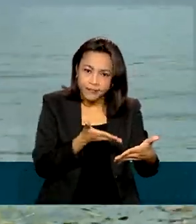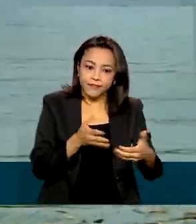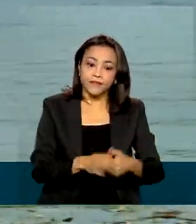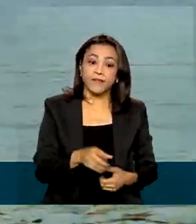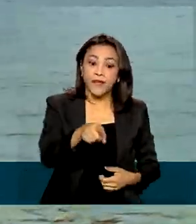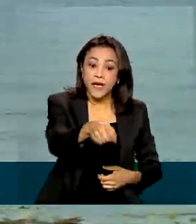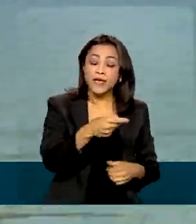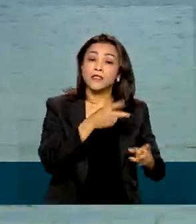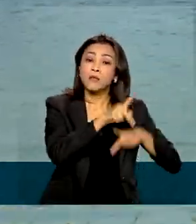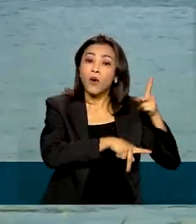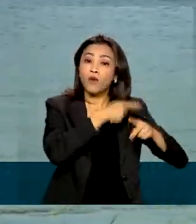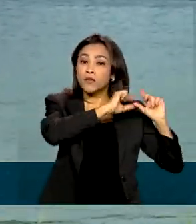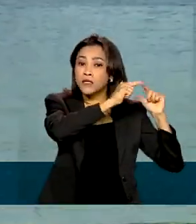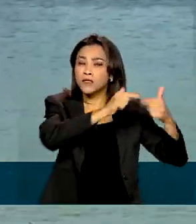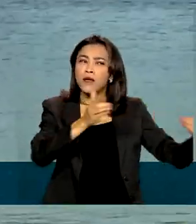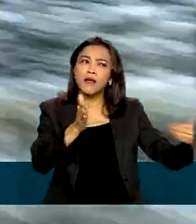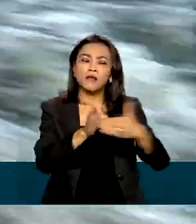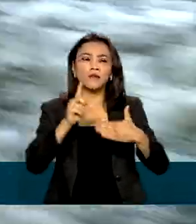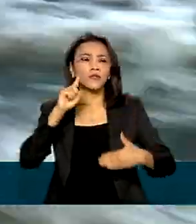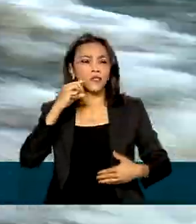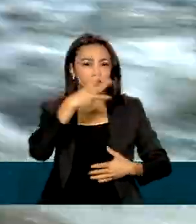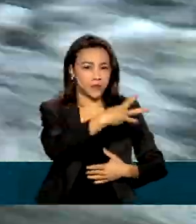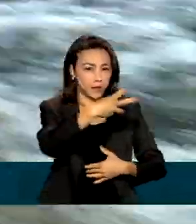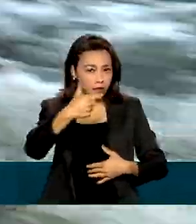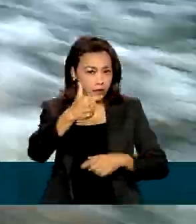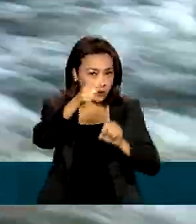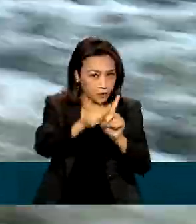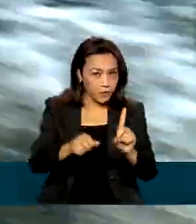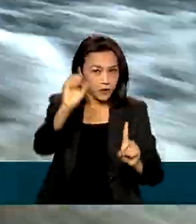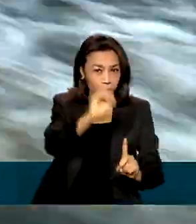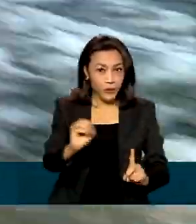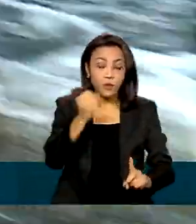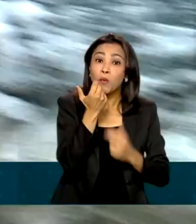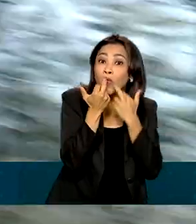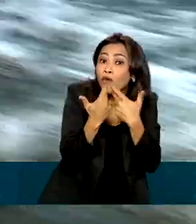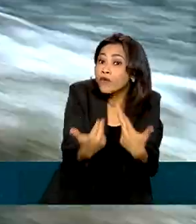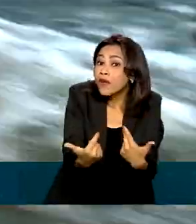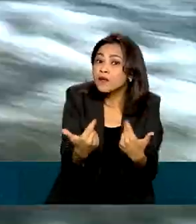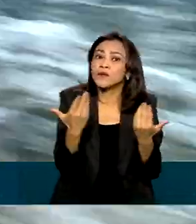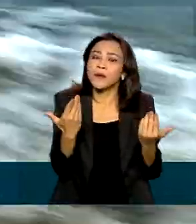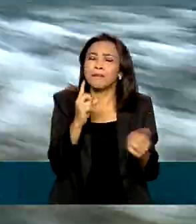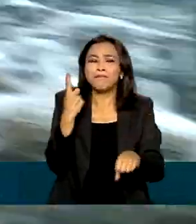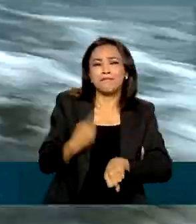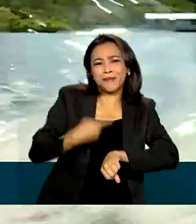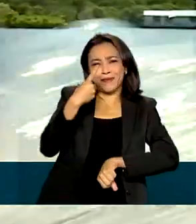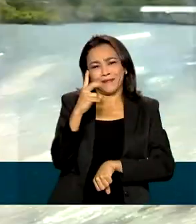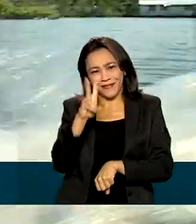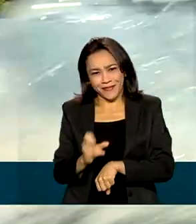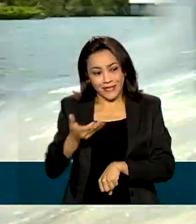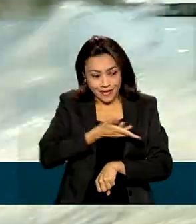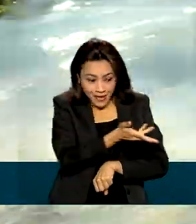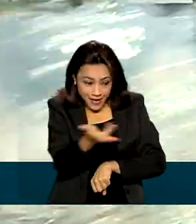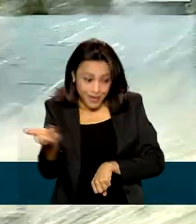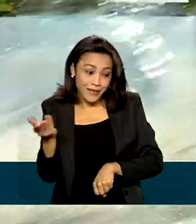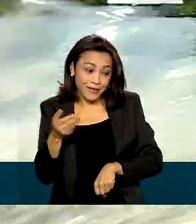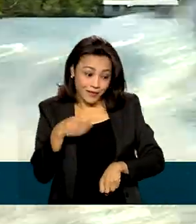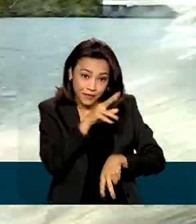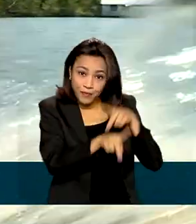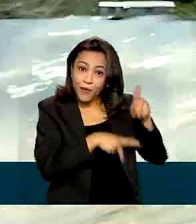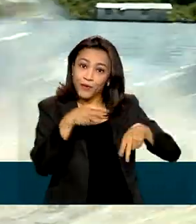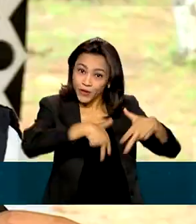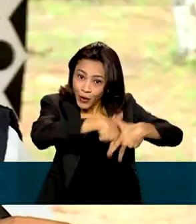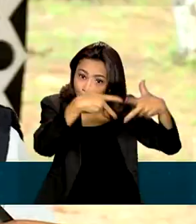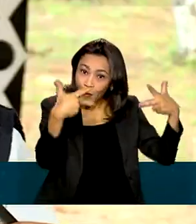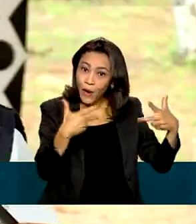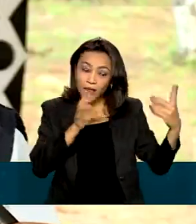tradicionais e até o dia Trinta e Um de outubro uma novidade sobre a Expedição é que pela primeira vez a população quilombola vai